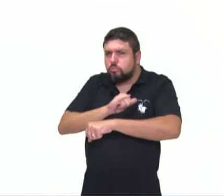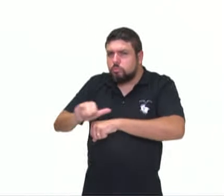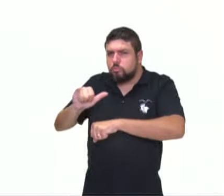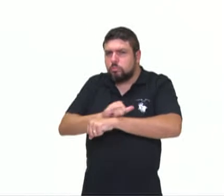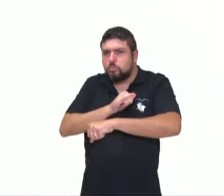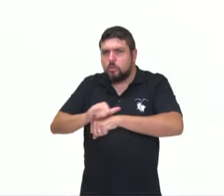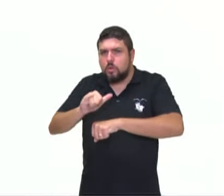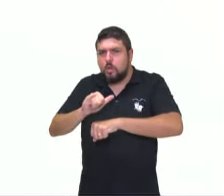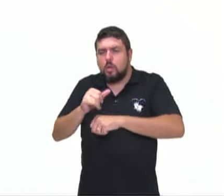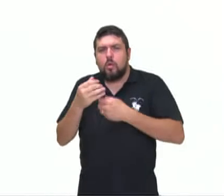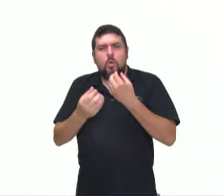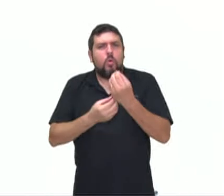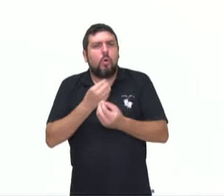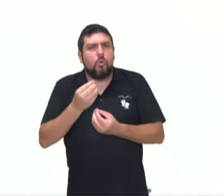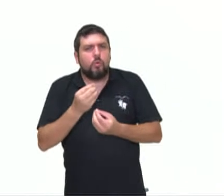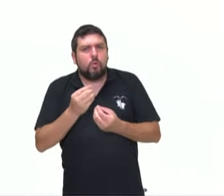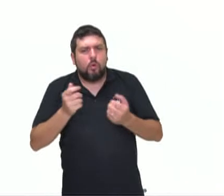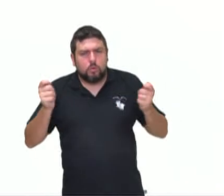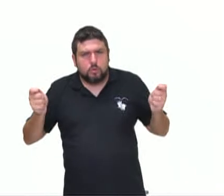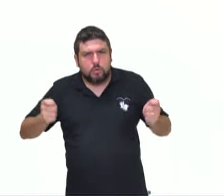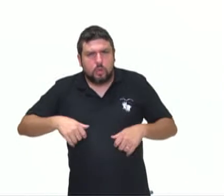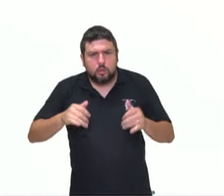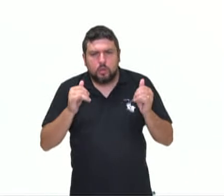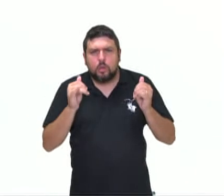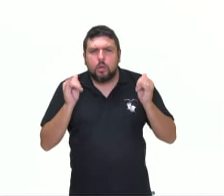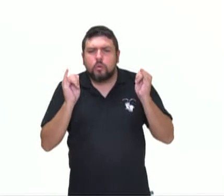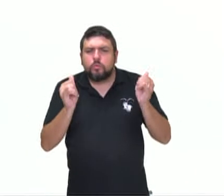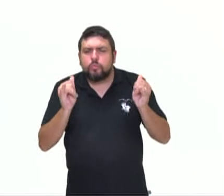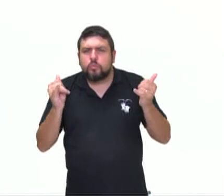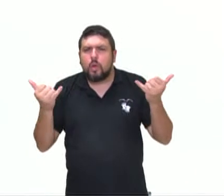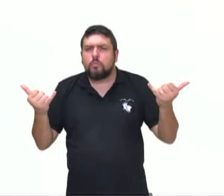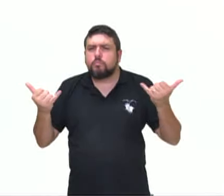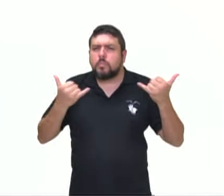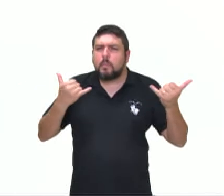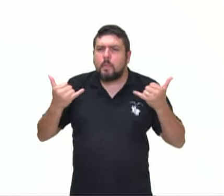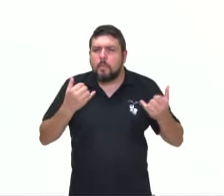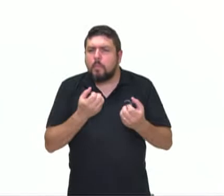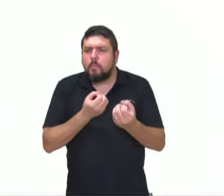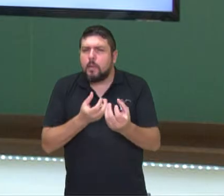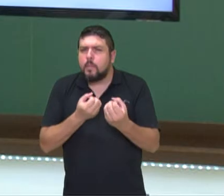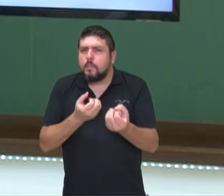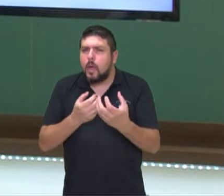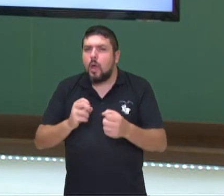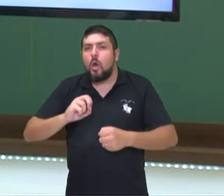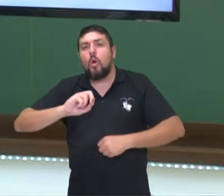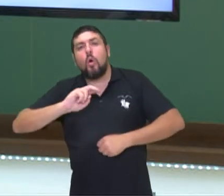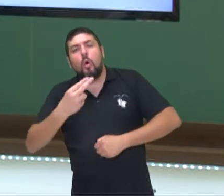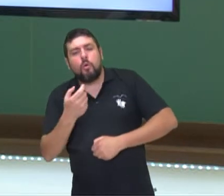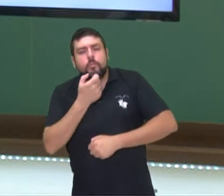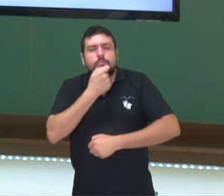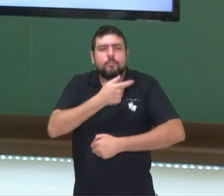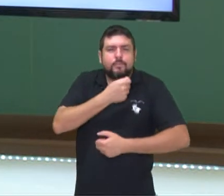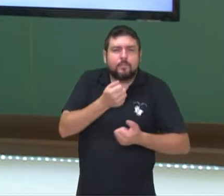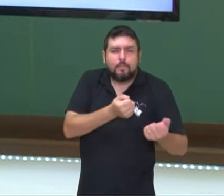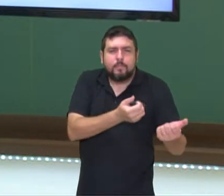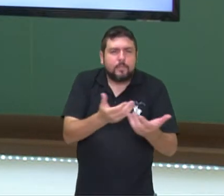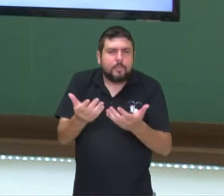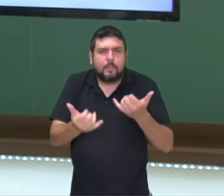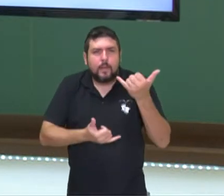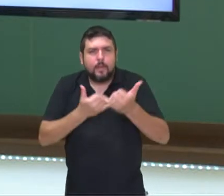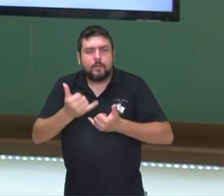de informar, influenciar, motivar ou entreter os ouvintes. Olhem só os